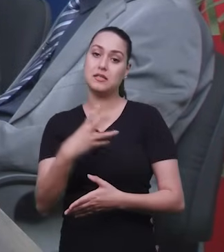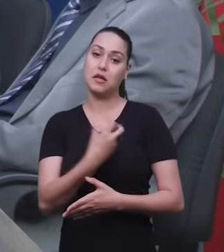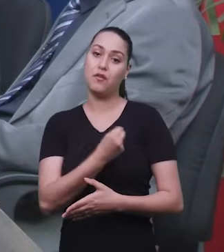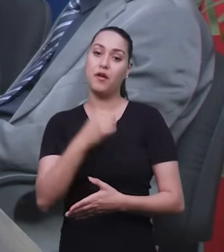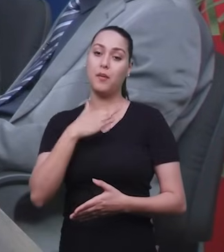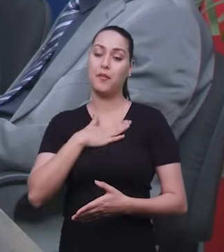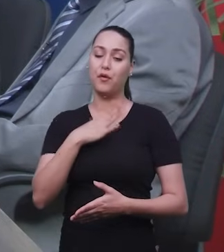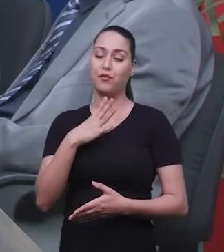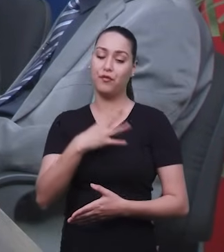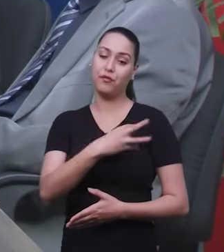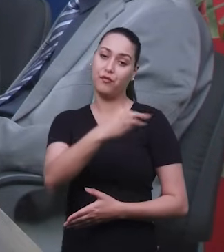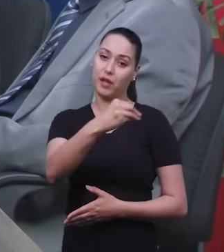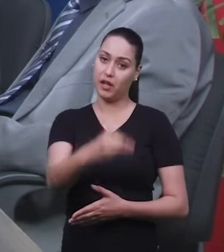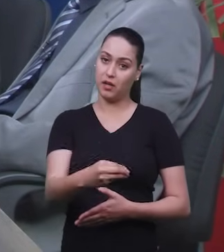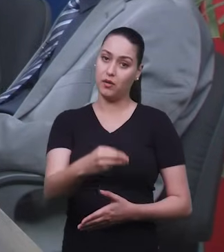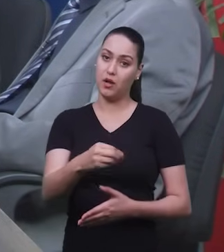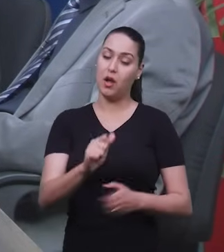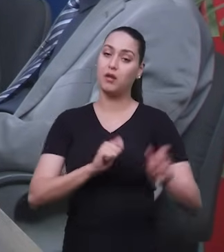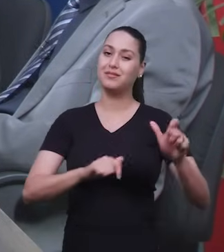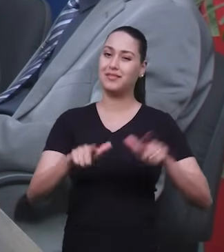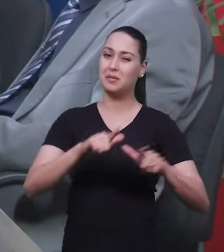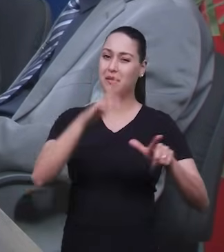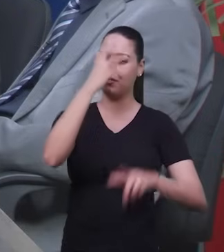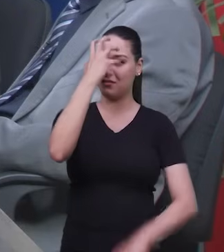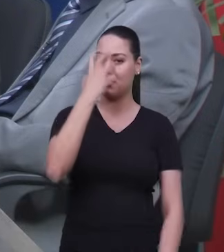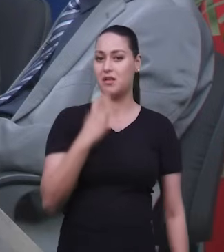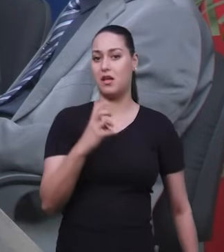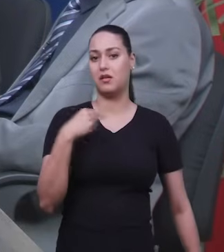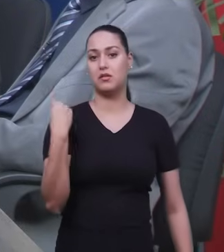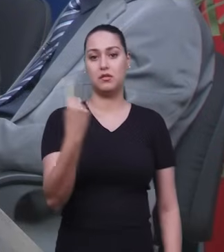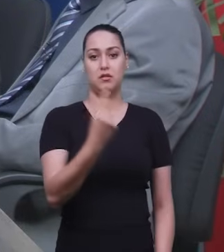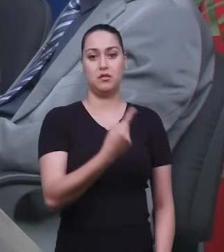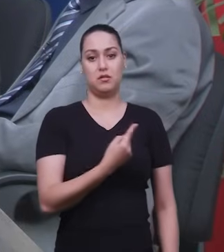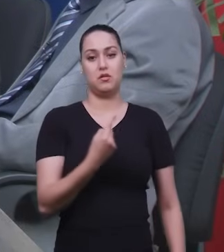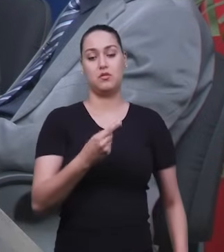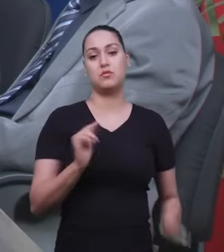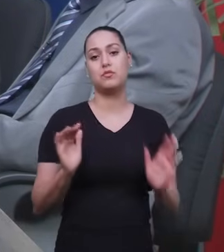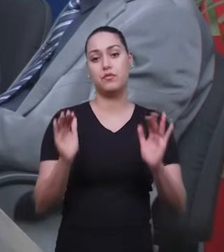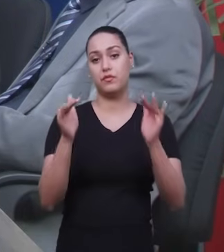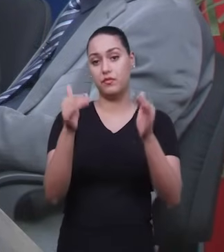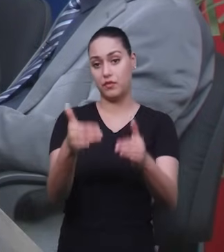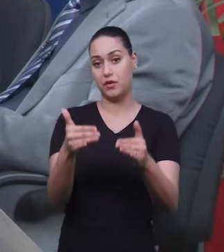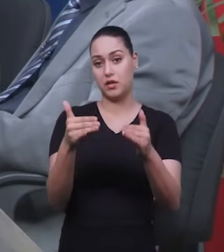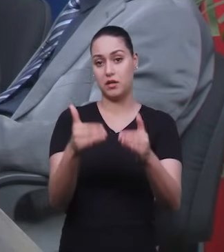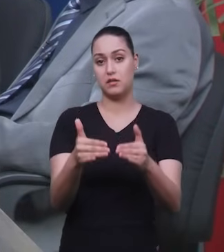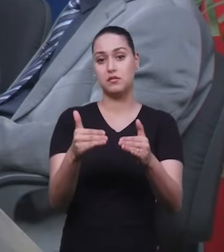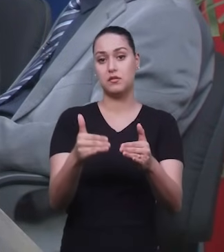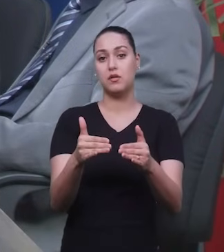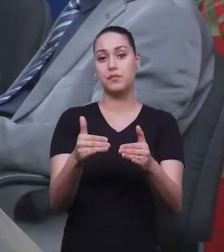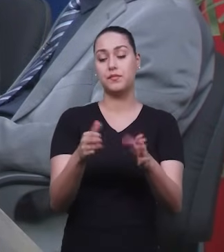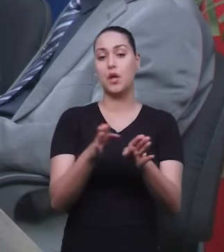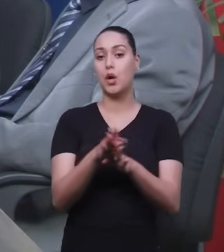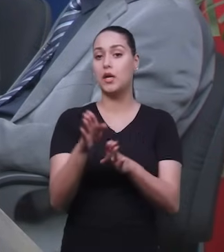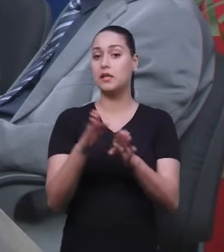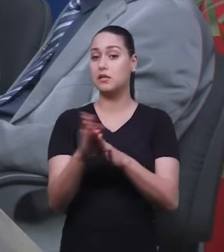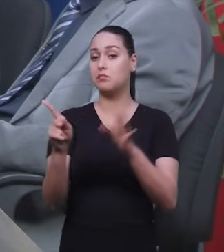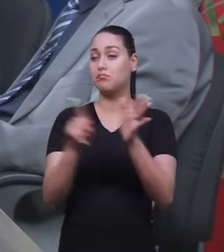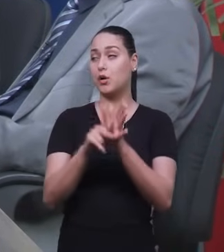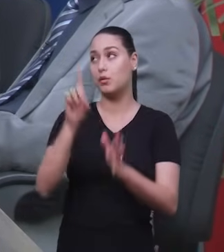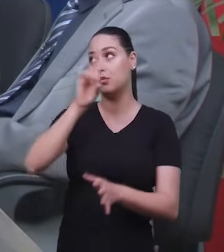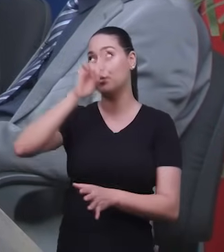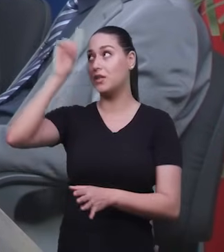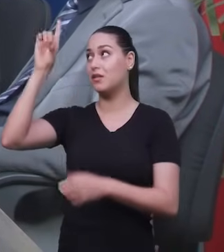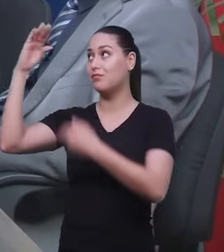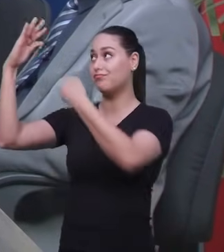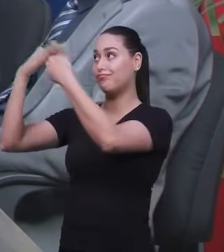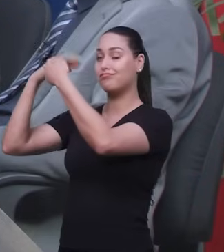nosso trabalho é um trabalho muito sério. Nós estamos ali sempre focados, temos as orientações da parte de Deus, daquilo que